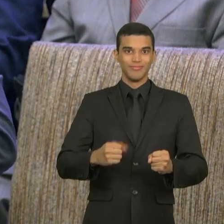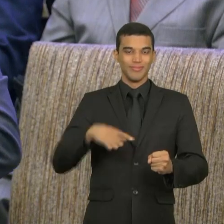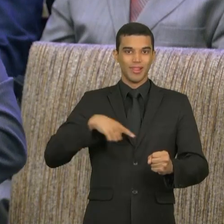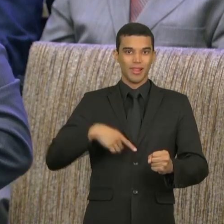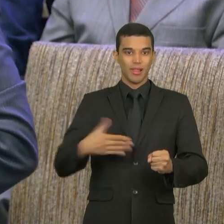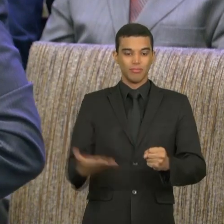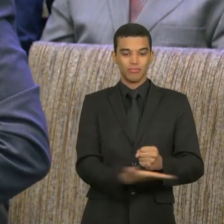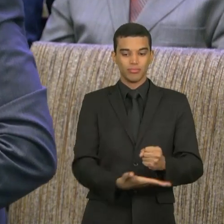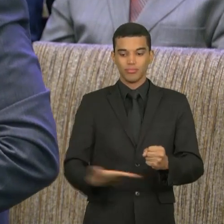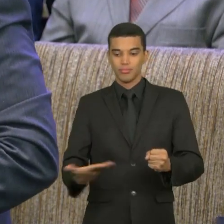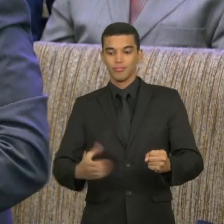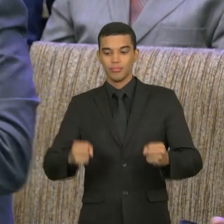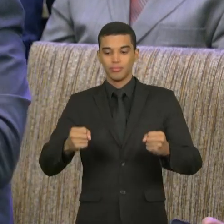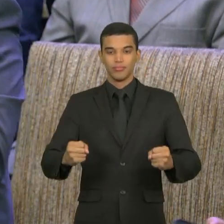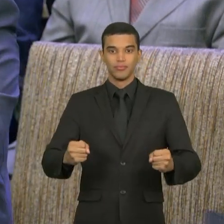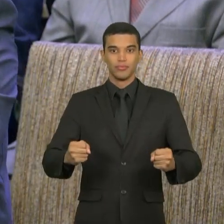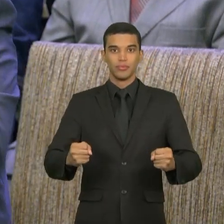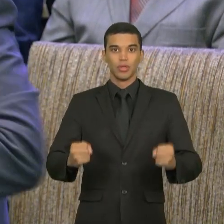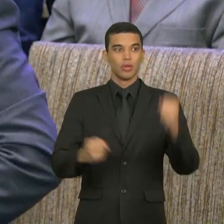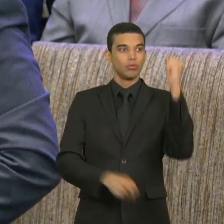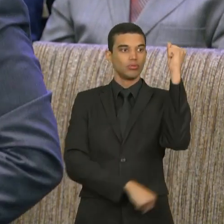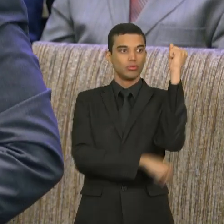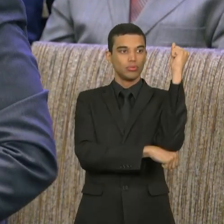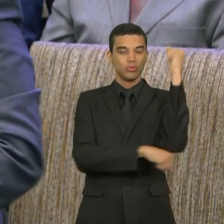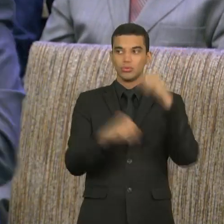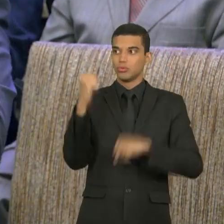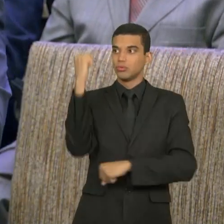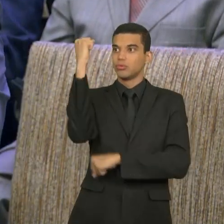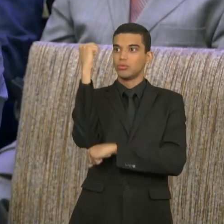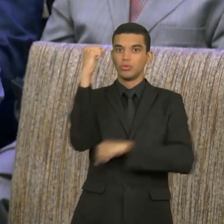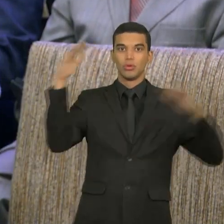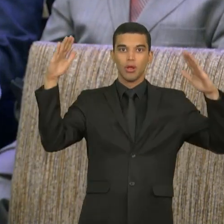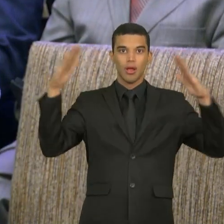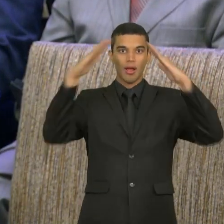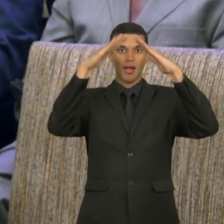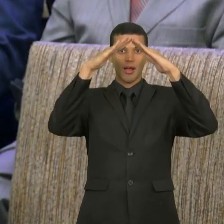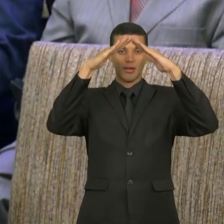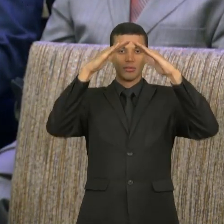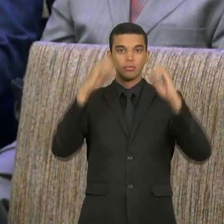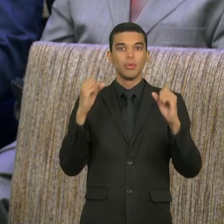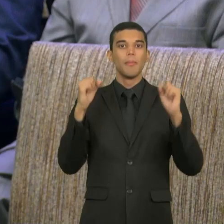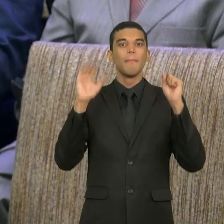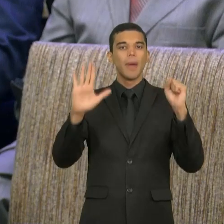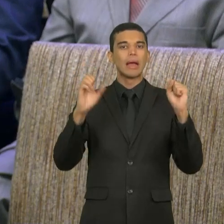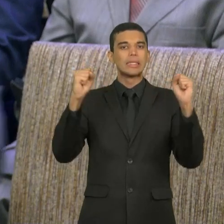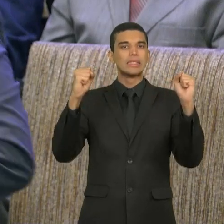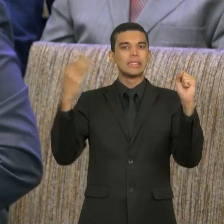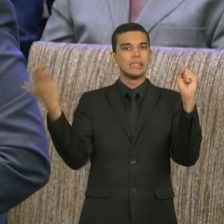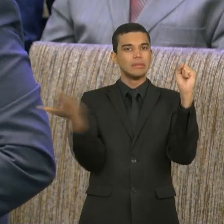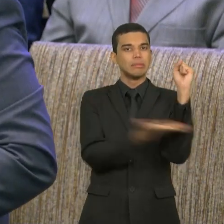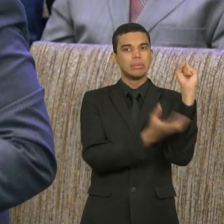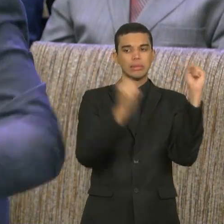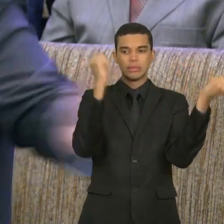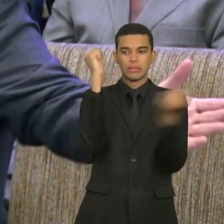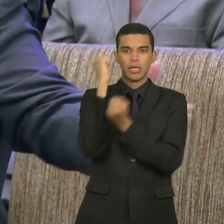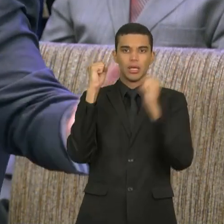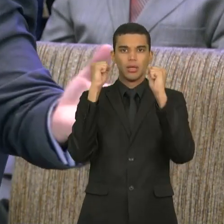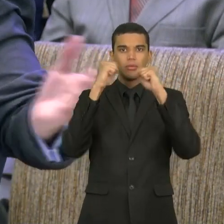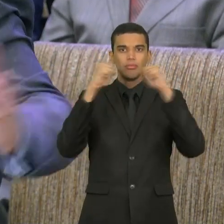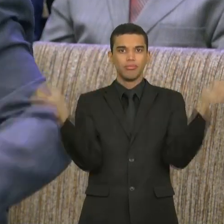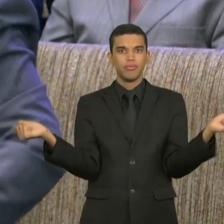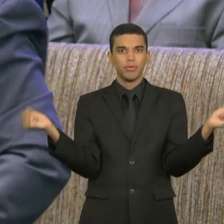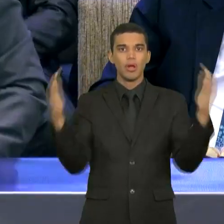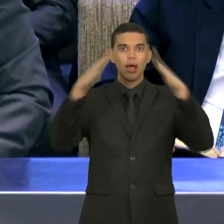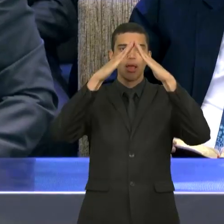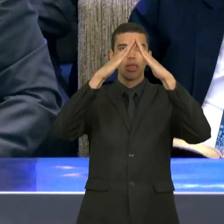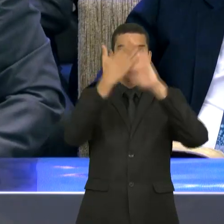da Nova Almeida atualizada usa essa expressão se os fundamentos se forem destruídos os fundamentos O que é que